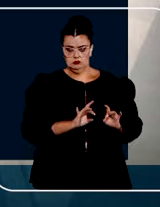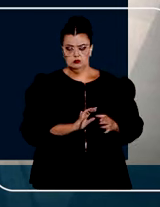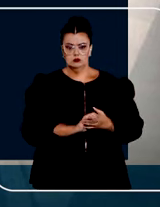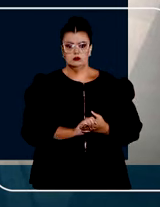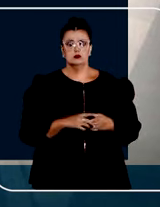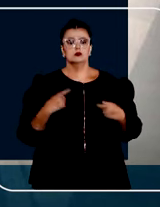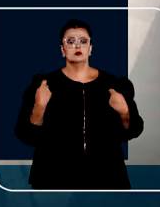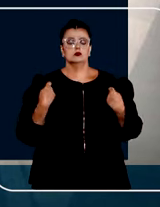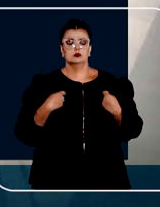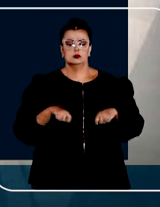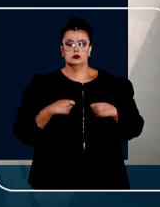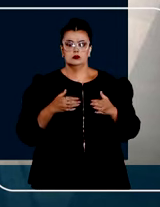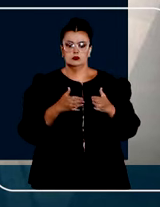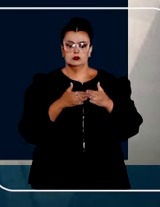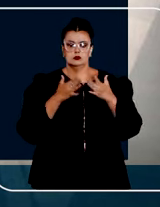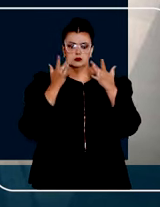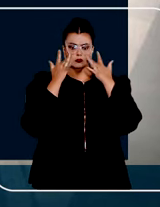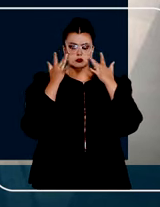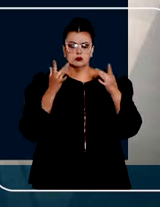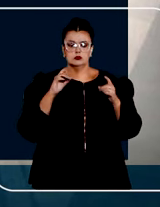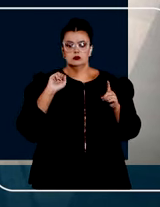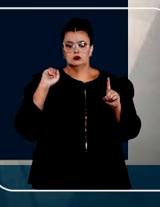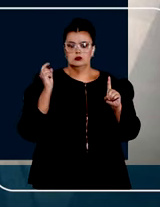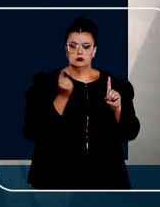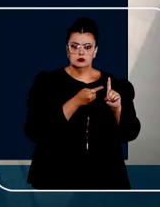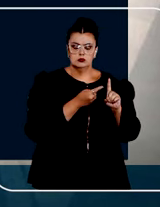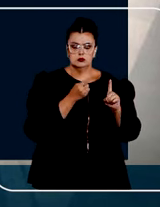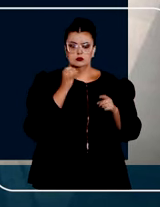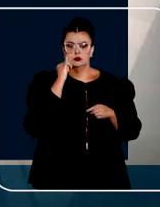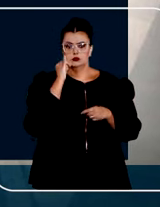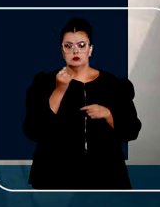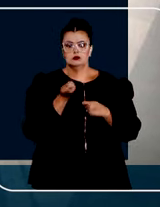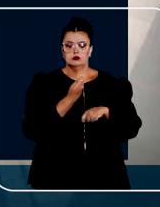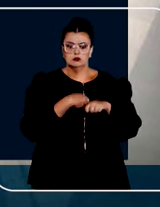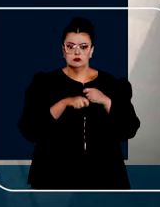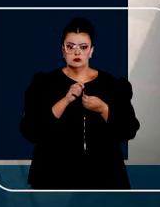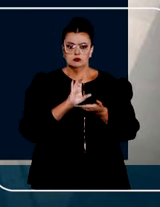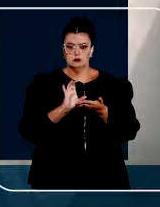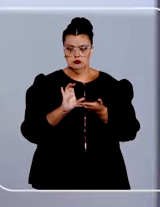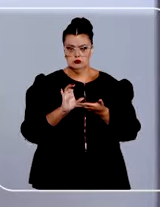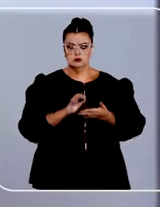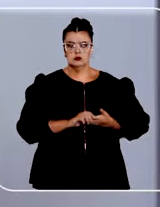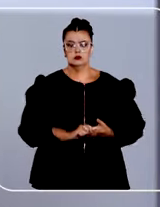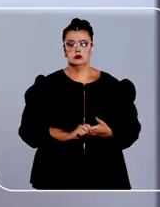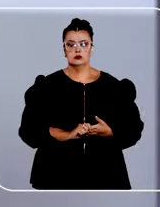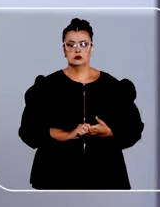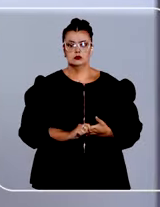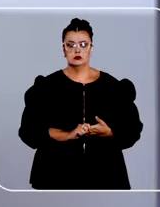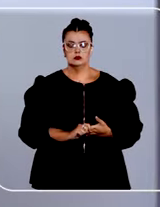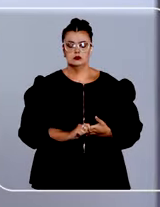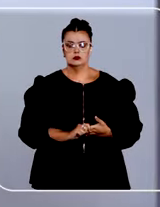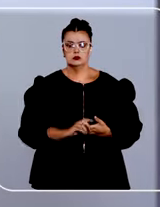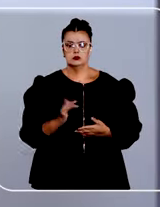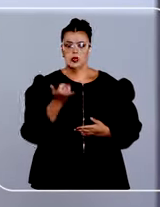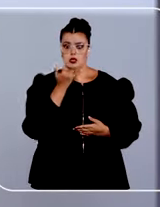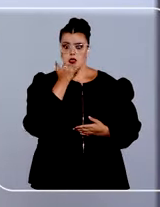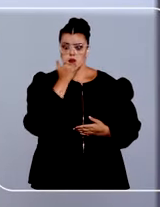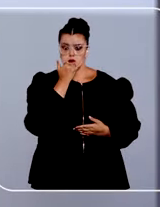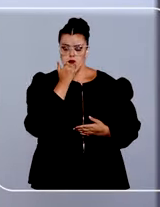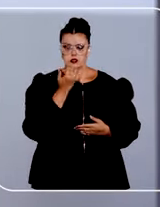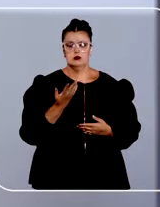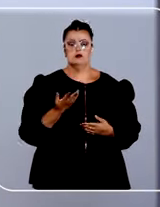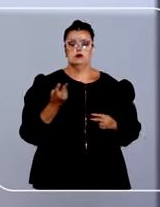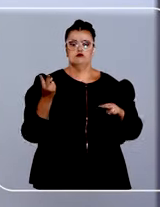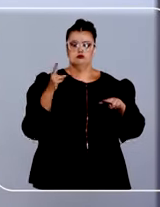específica mas é preciso haver pedido expresso na denúncia com a indicação do valor pretendido remissão da